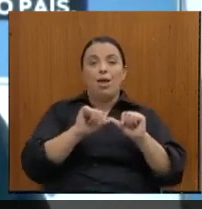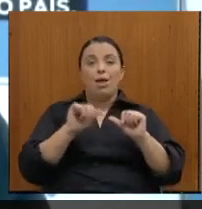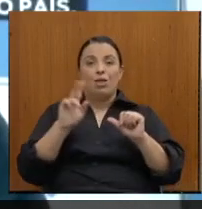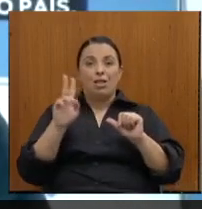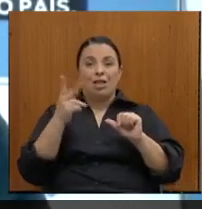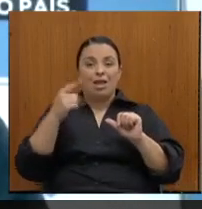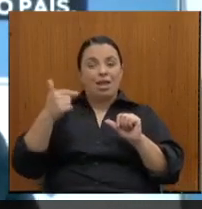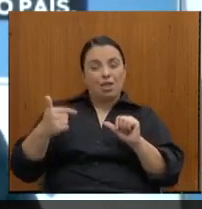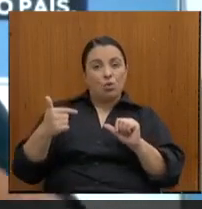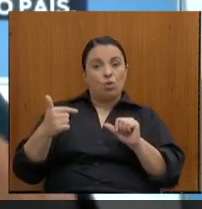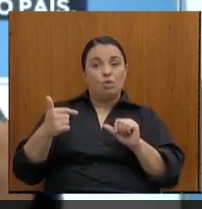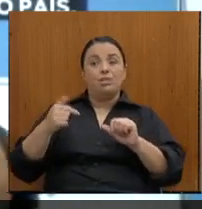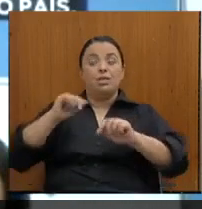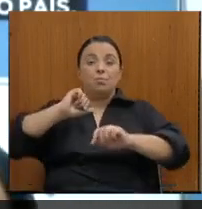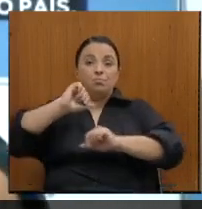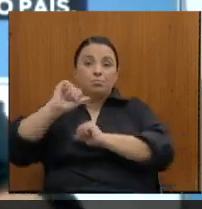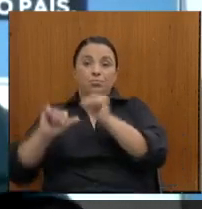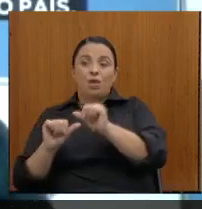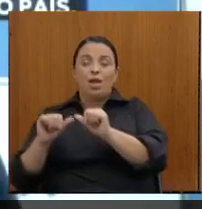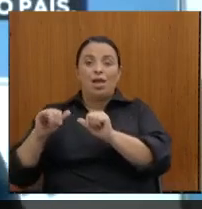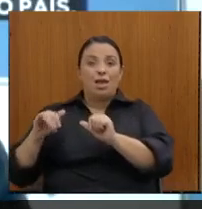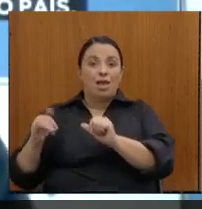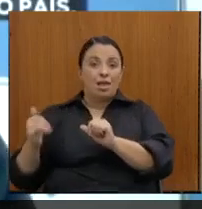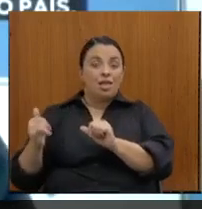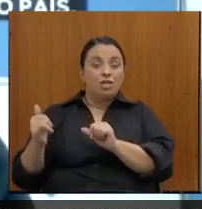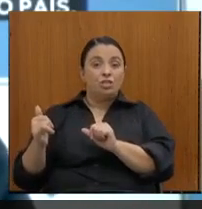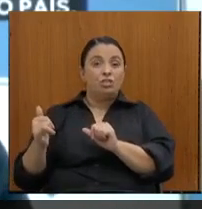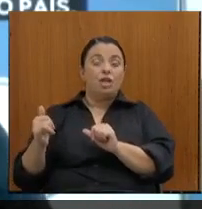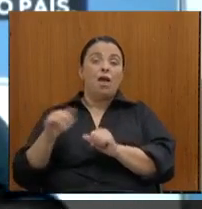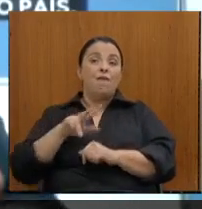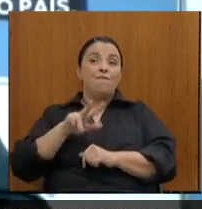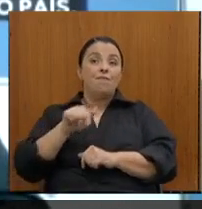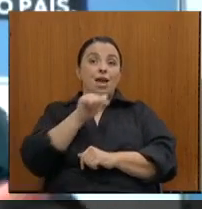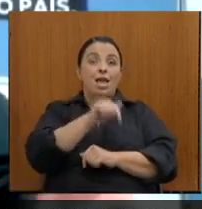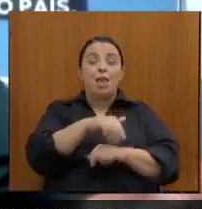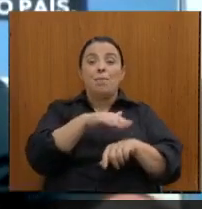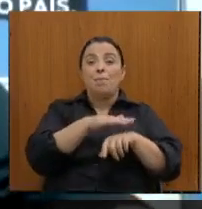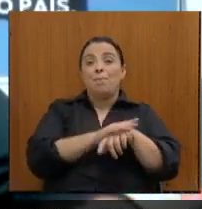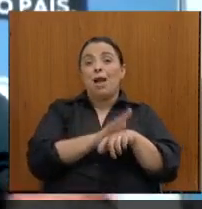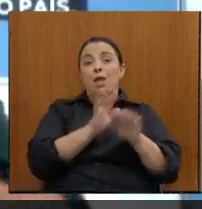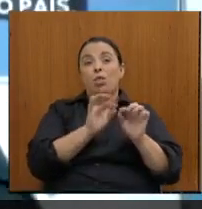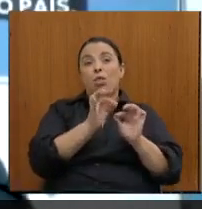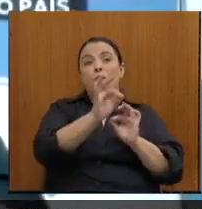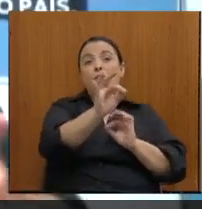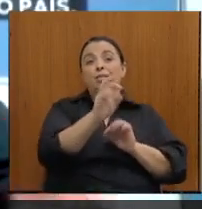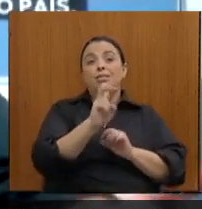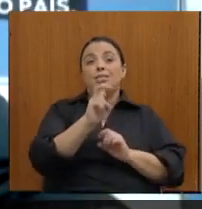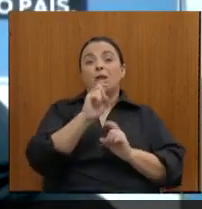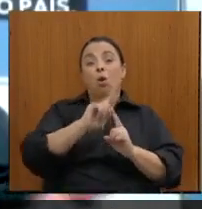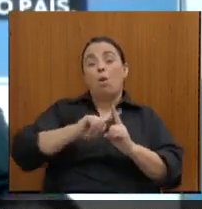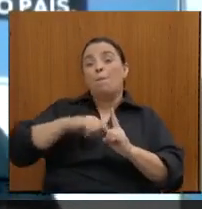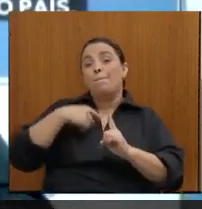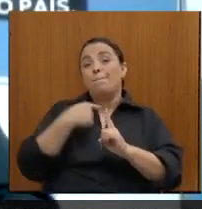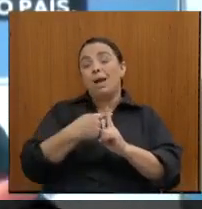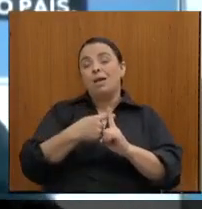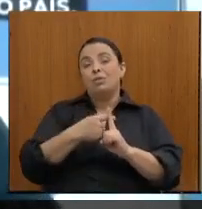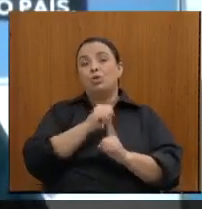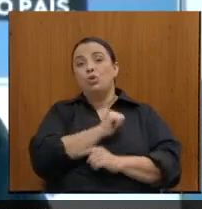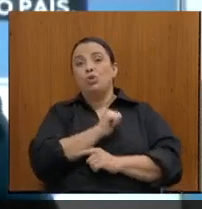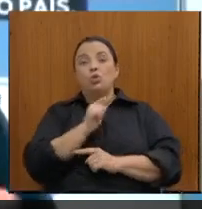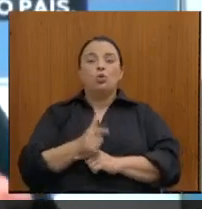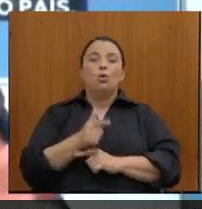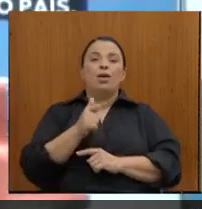em energia vai andar cinco vezes mais do que aquele que tá tem a combustão através